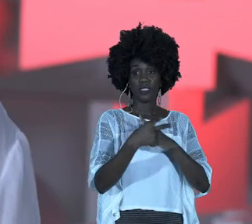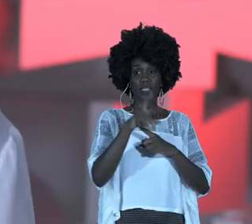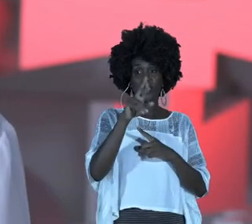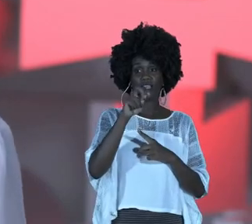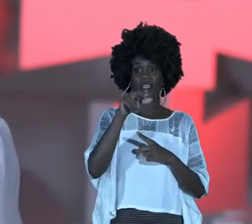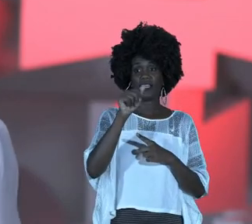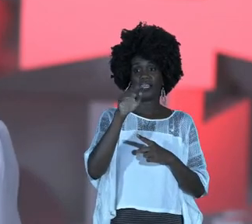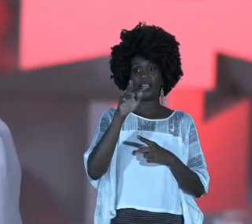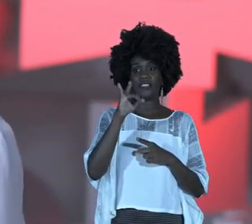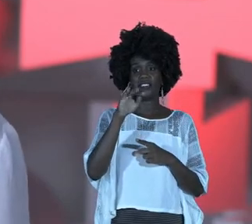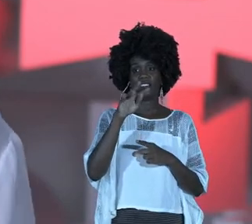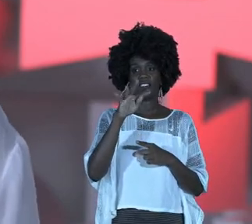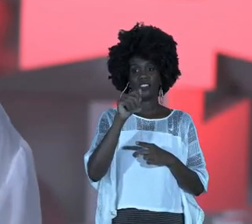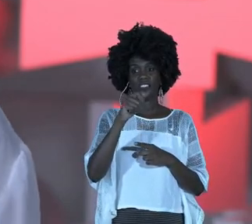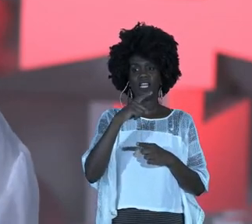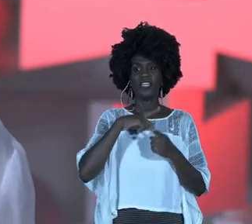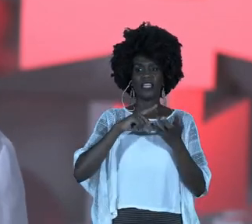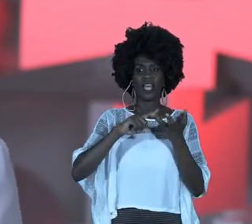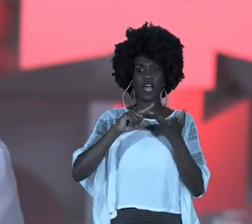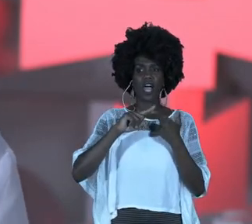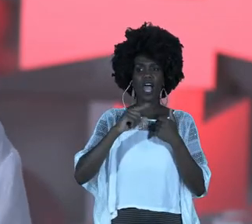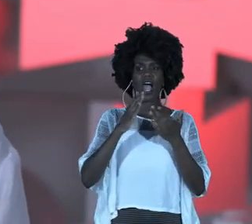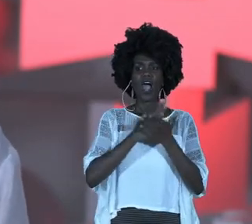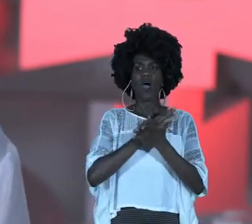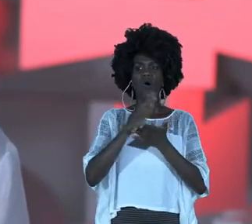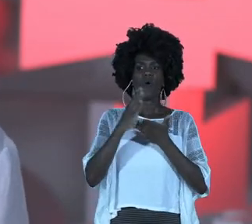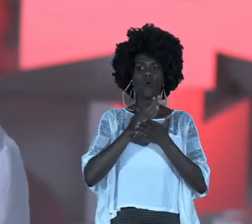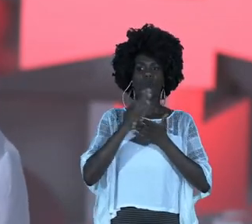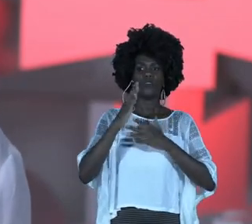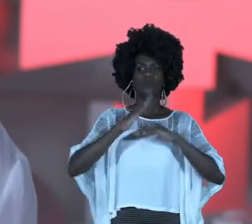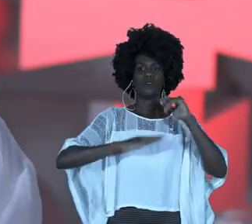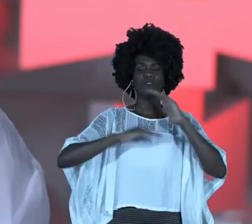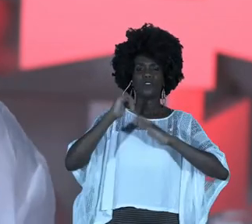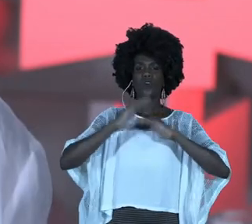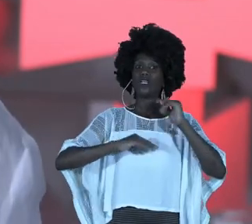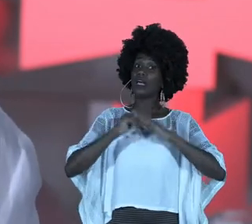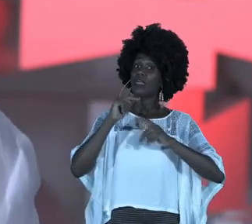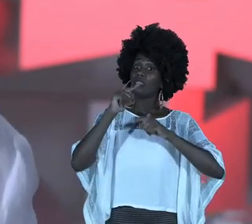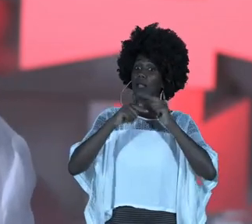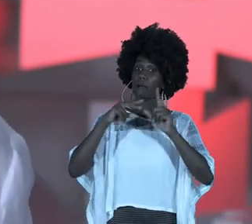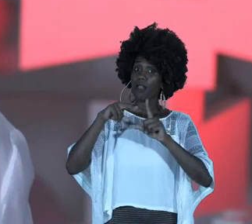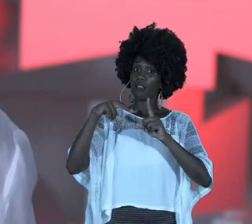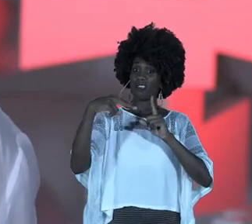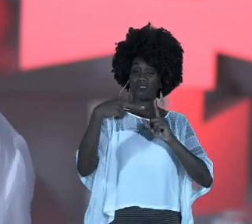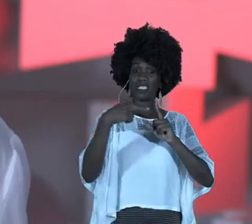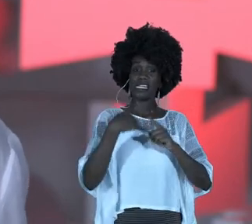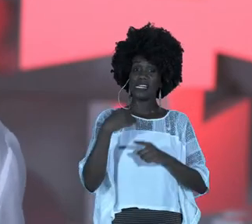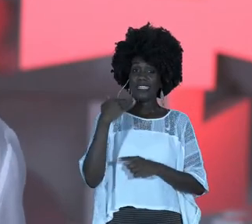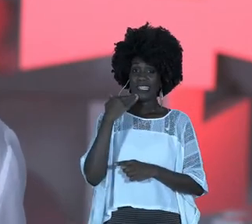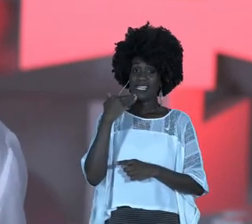arte moderna, a gente vê que alguns artistas trabalham a perspectiva, mas de uma maneira deformada.